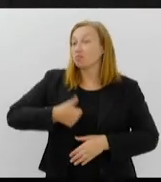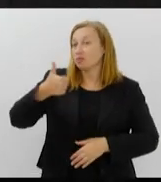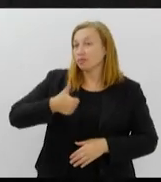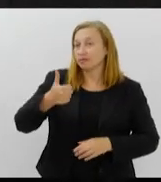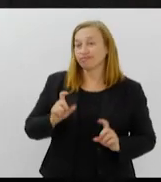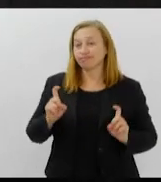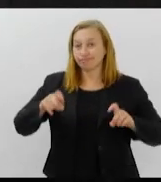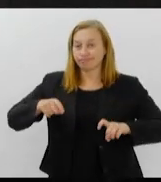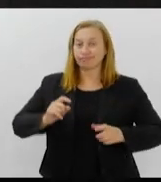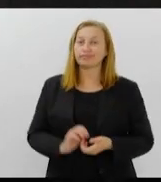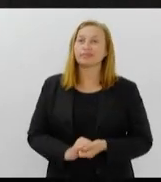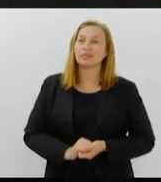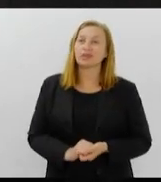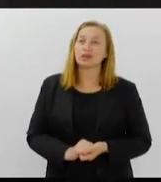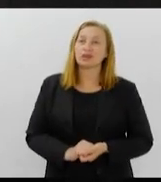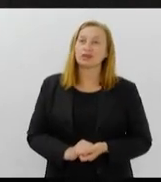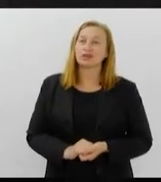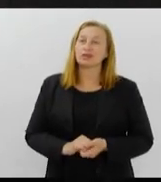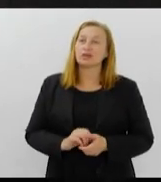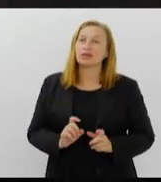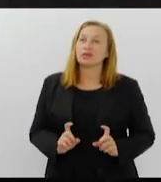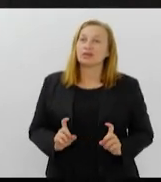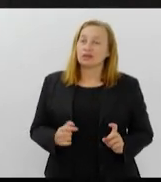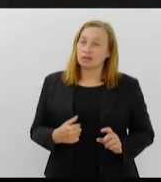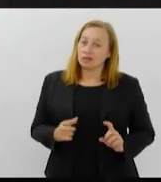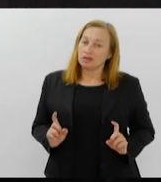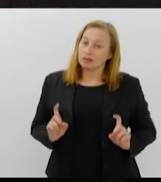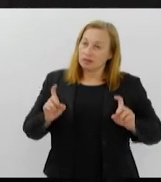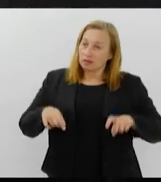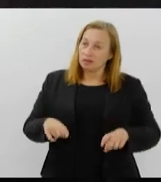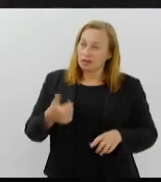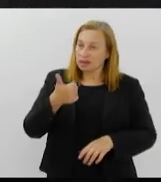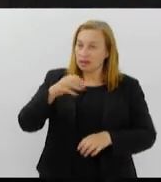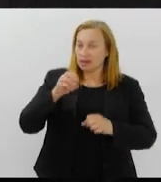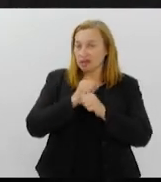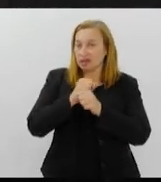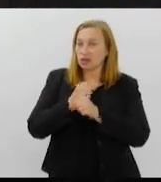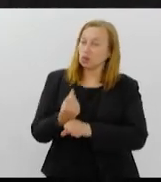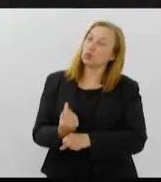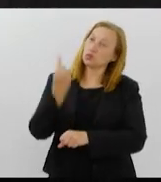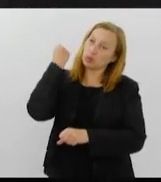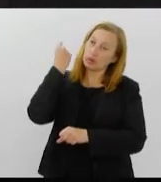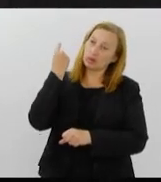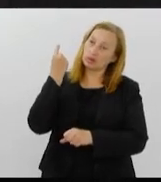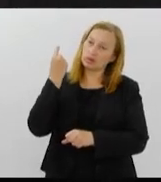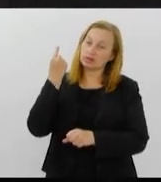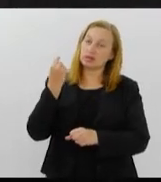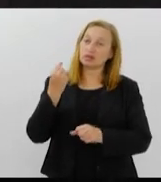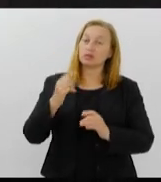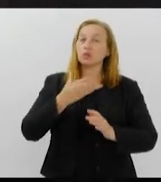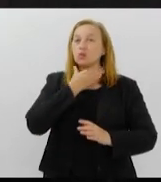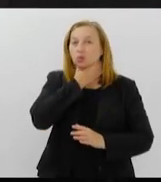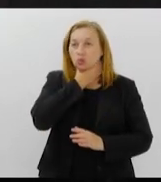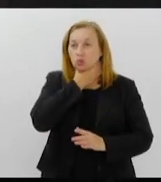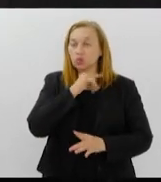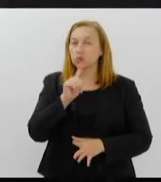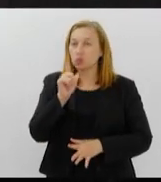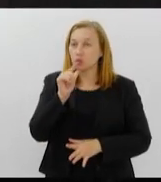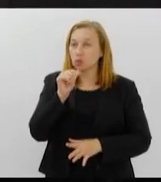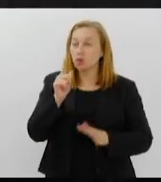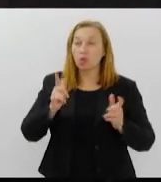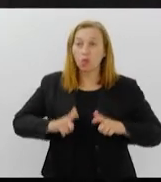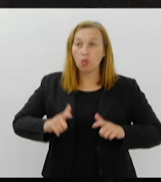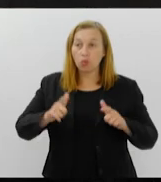mandato, eu tomei posse na Assembleia Legislativa há 10 anos atrás, no meio de uma crise hídrica, onde